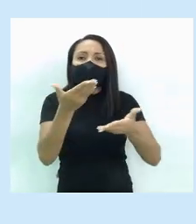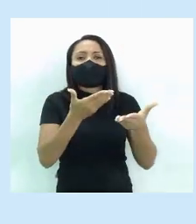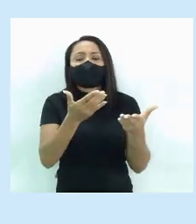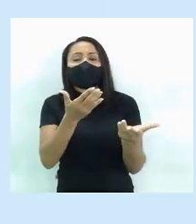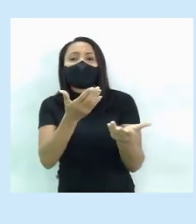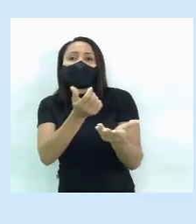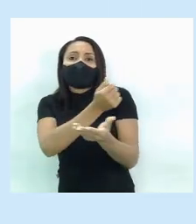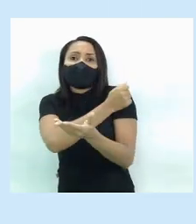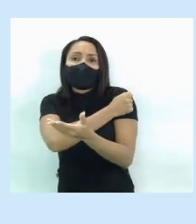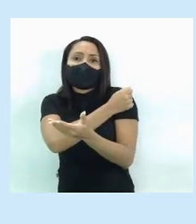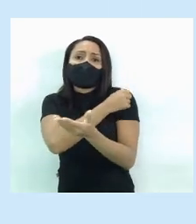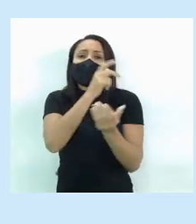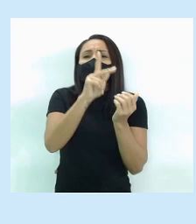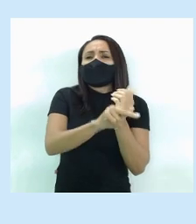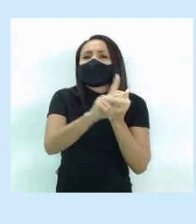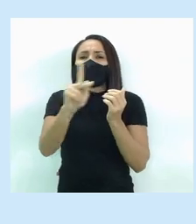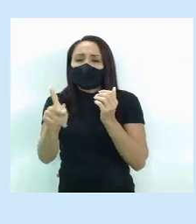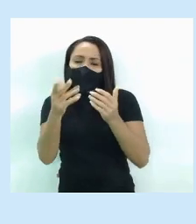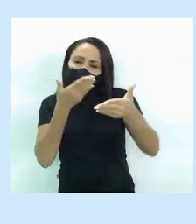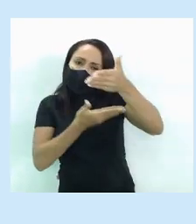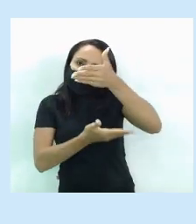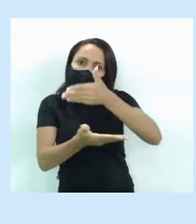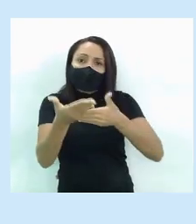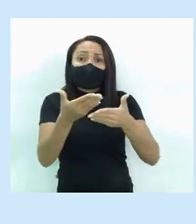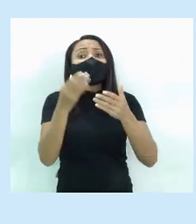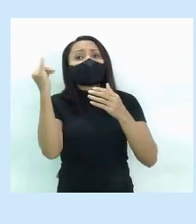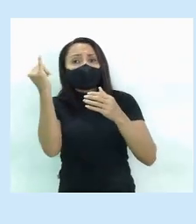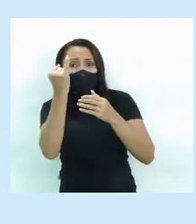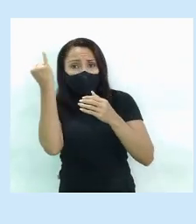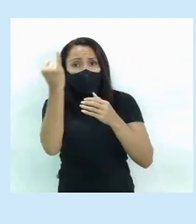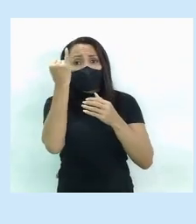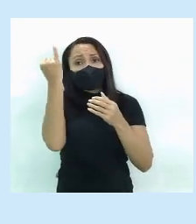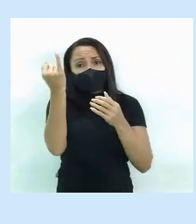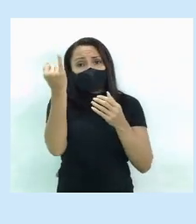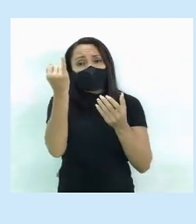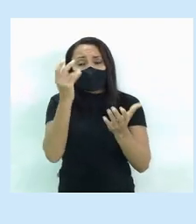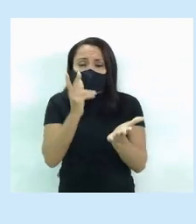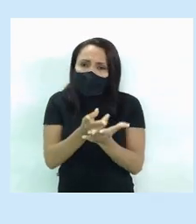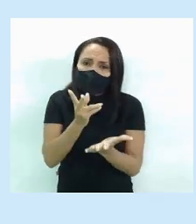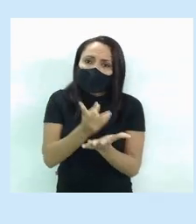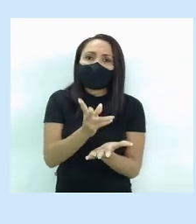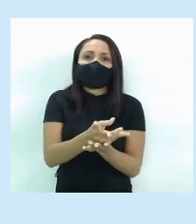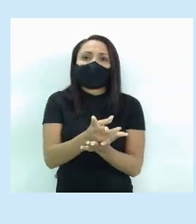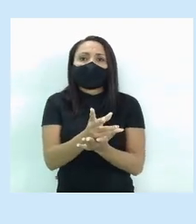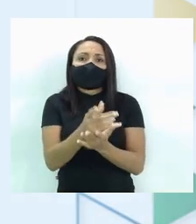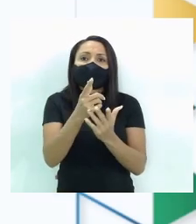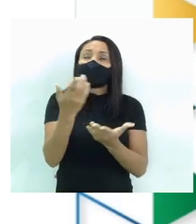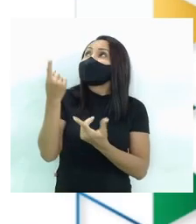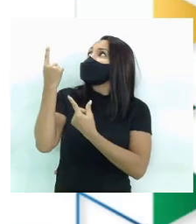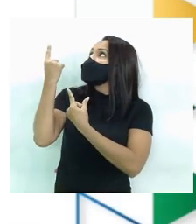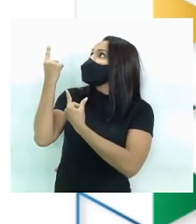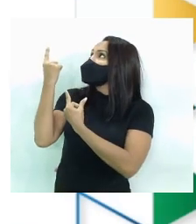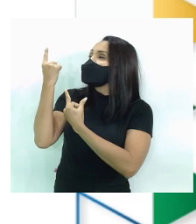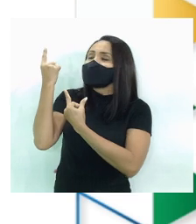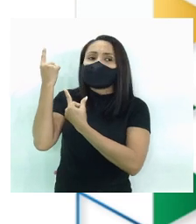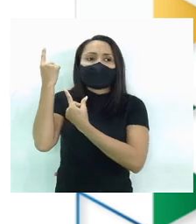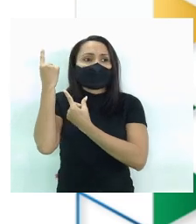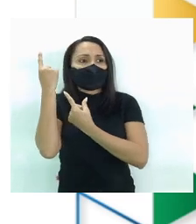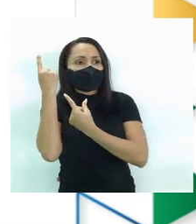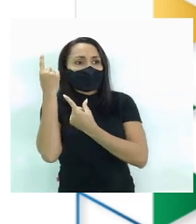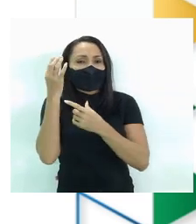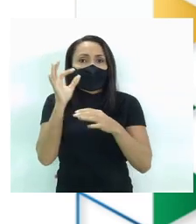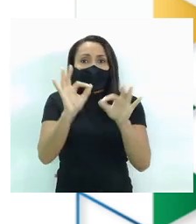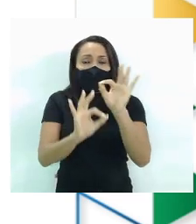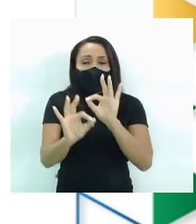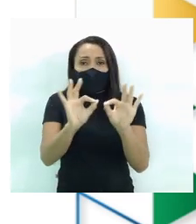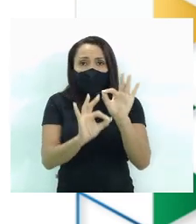a interação com o professor e o aluno, são situações importantes no nosso dia a dia, tá certo? Vamos lá, na tela. Organização